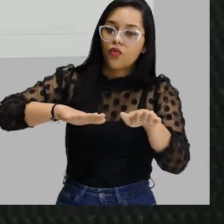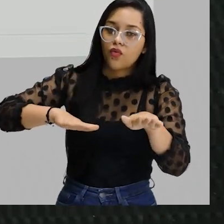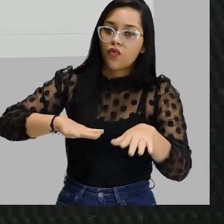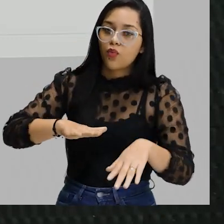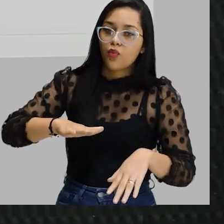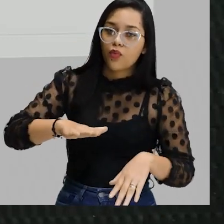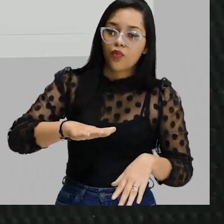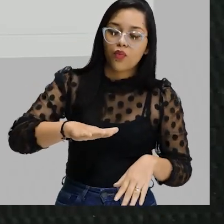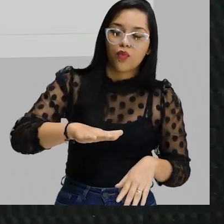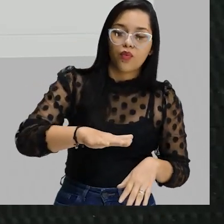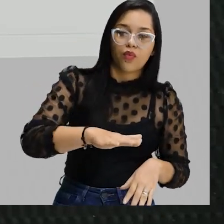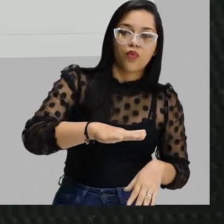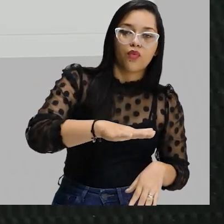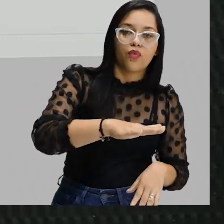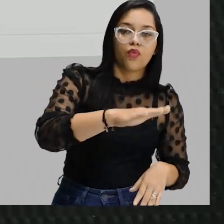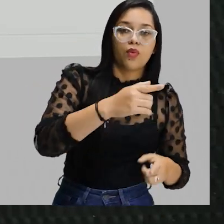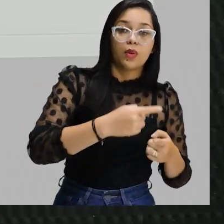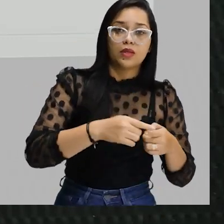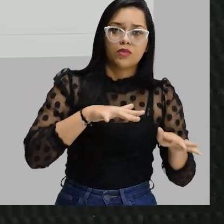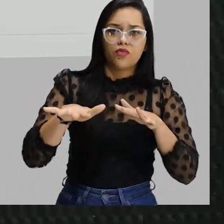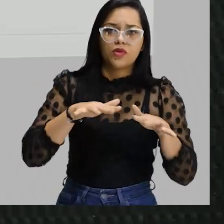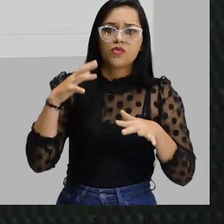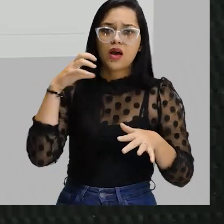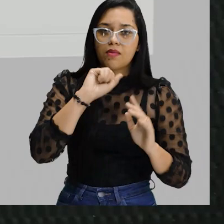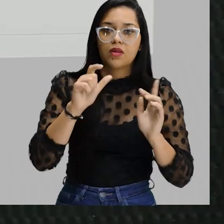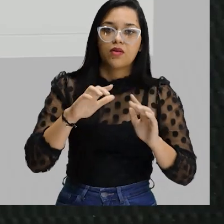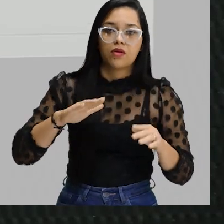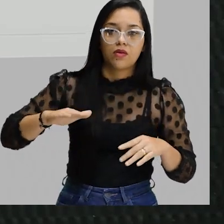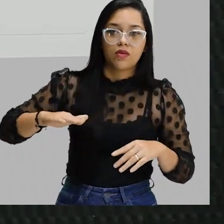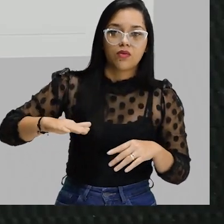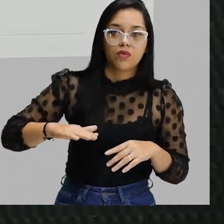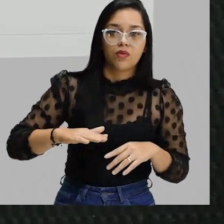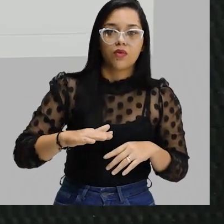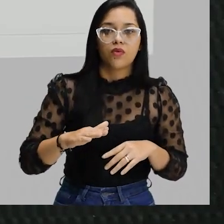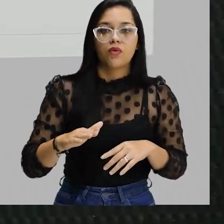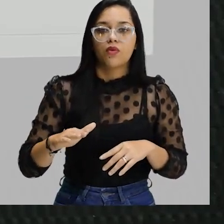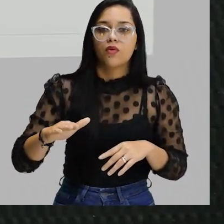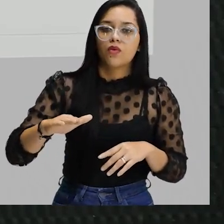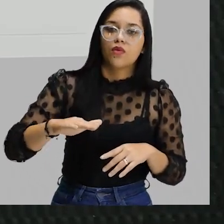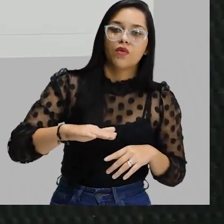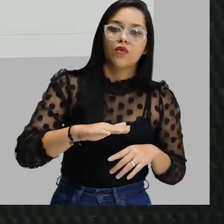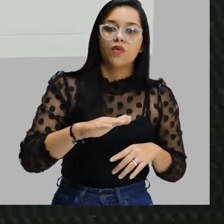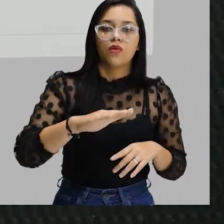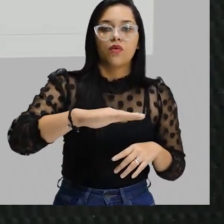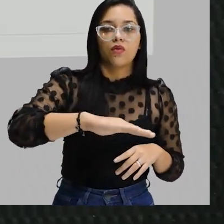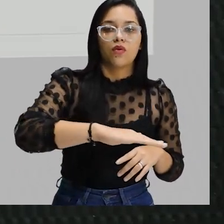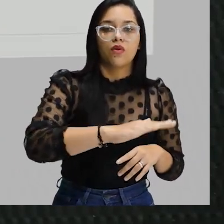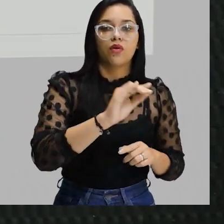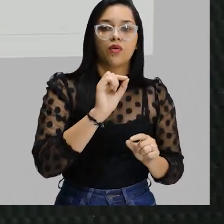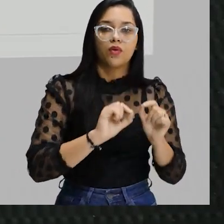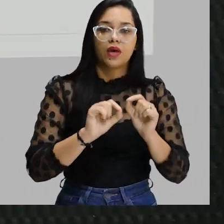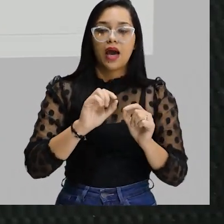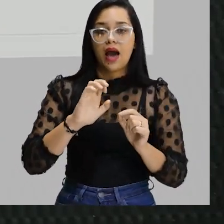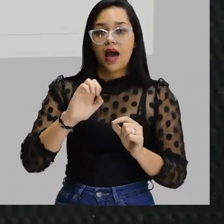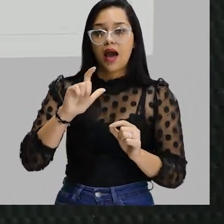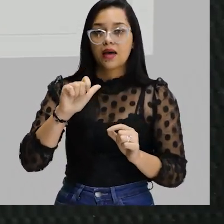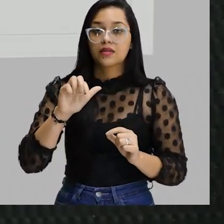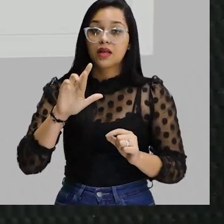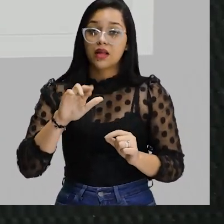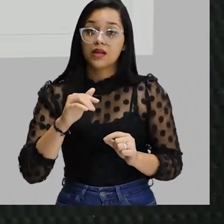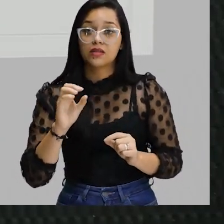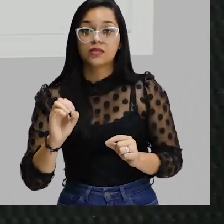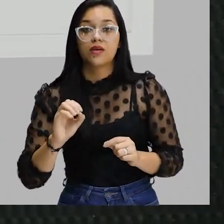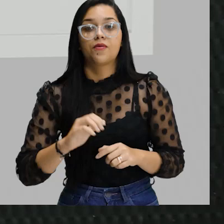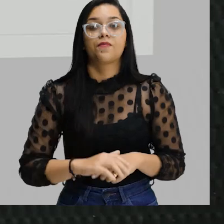porque está se tirando deste movimento a velocidade. E quem vai fazer isso vai ser a aceleração.